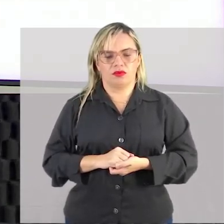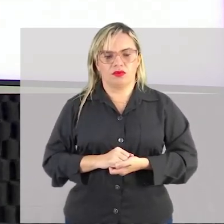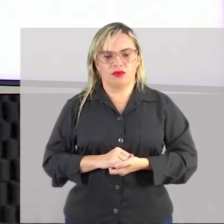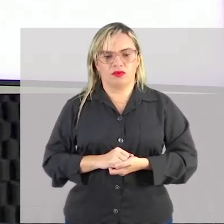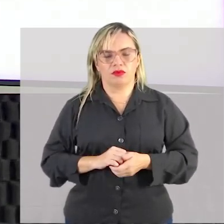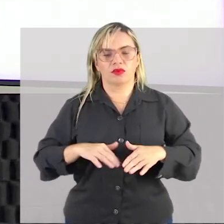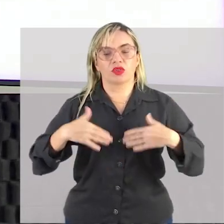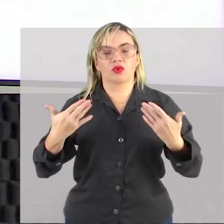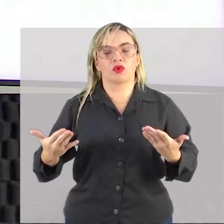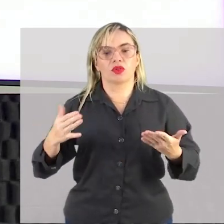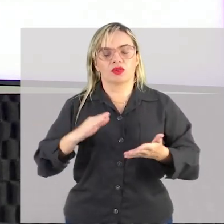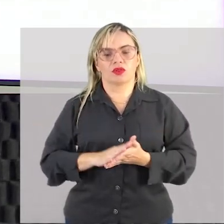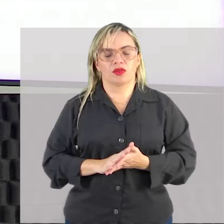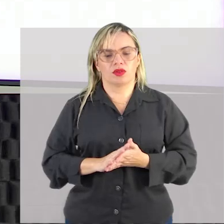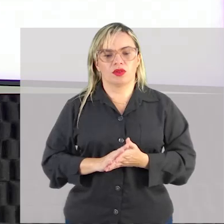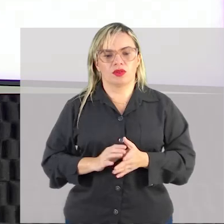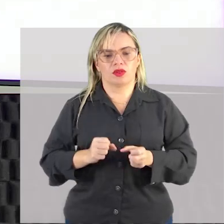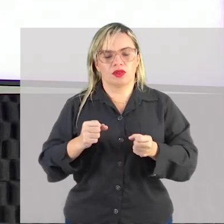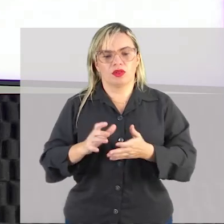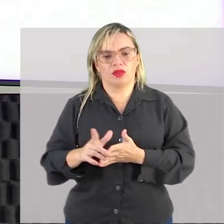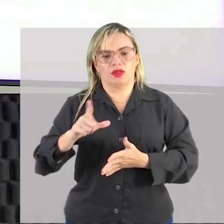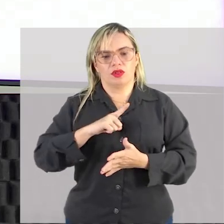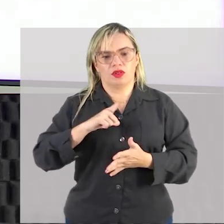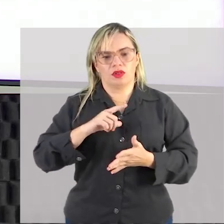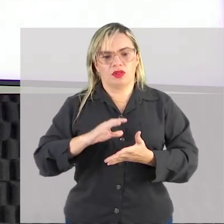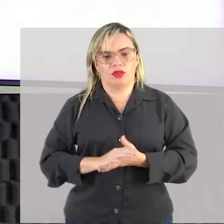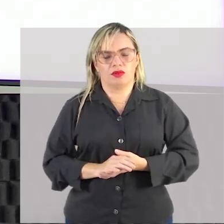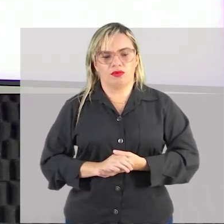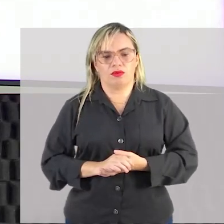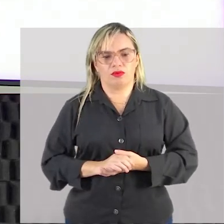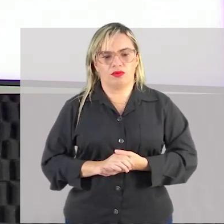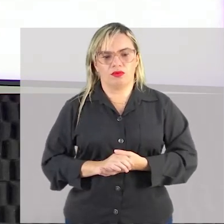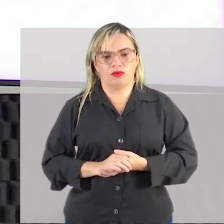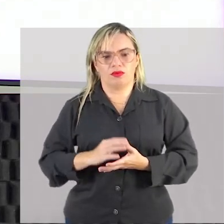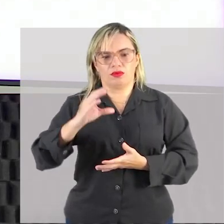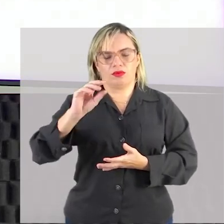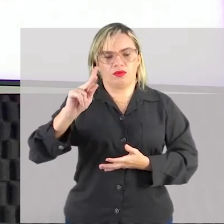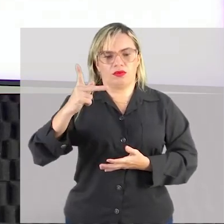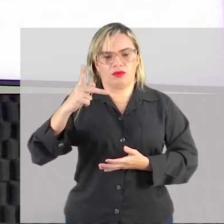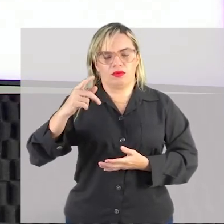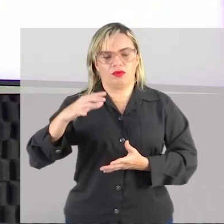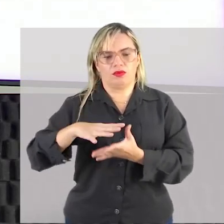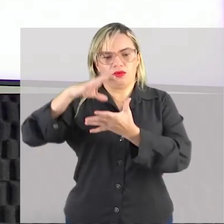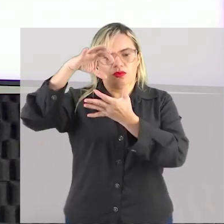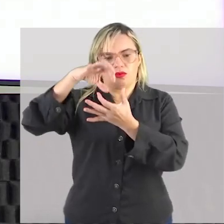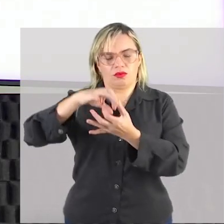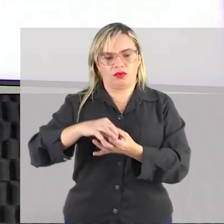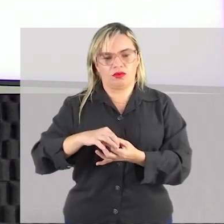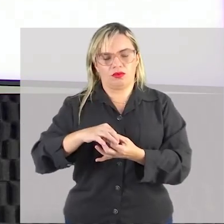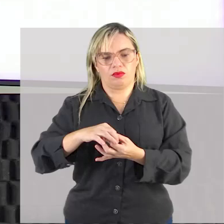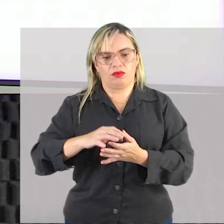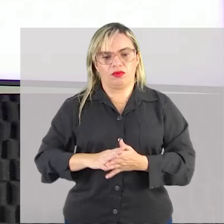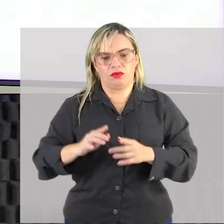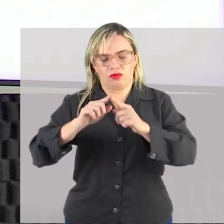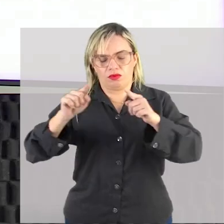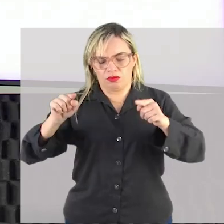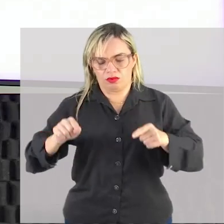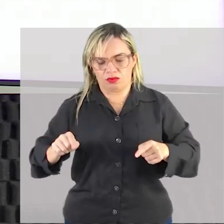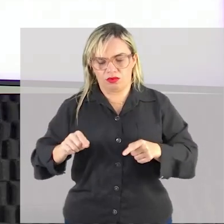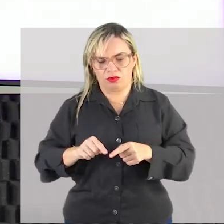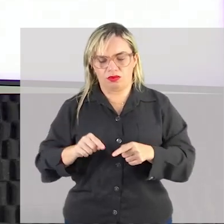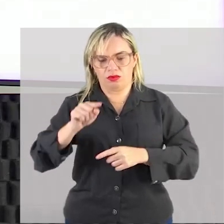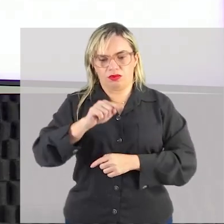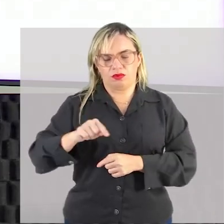E quando é que eu vou ter fenol, Daniel? Quando você tiver a hidroxila